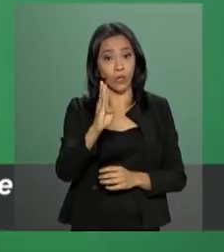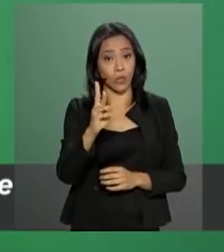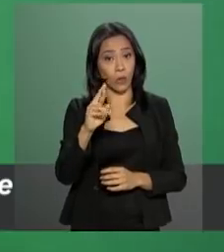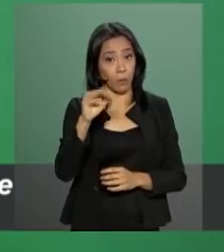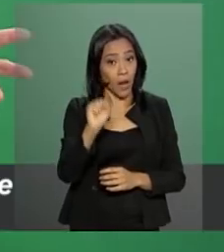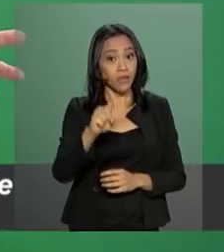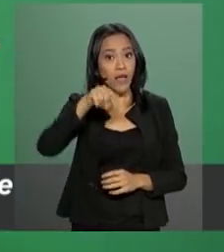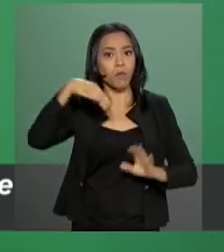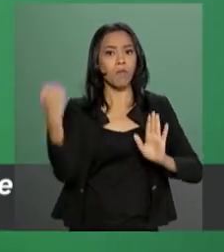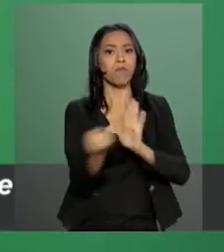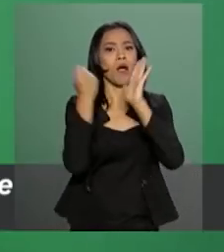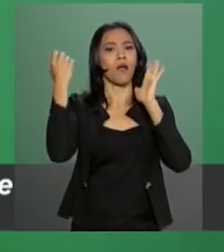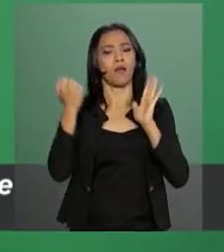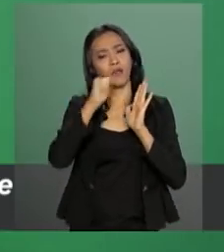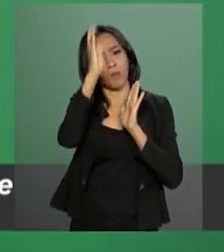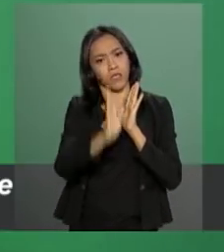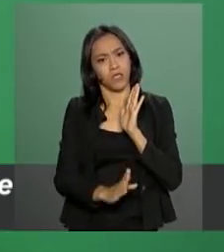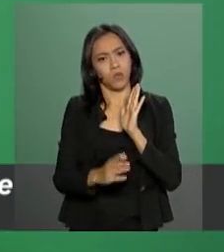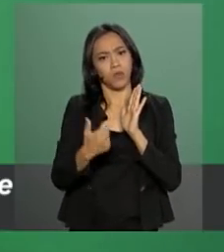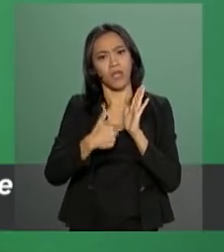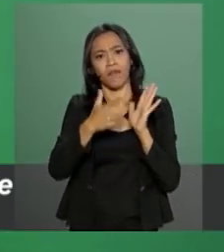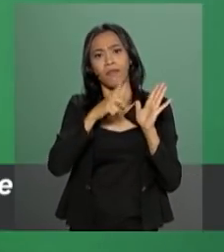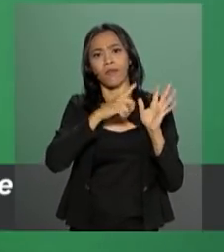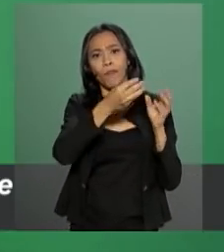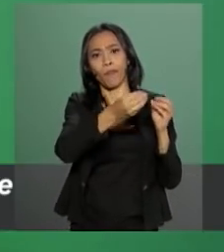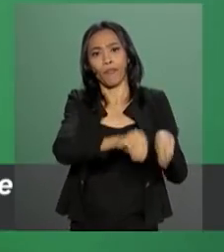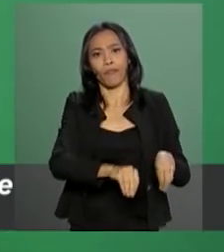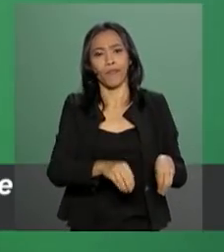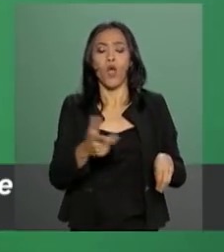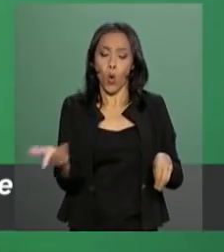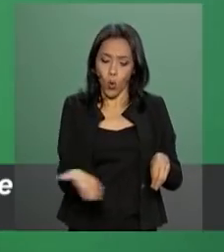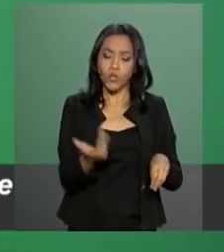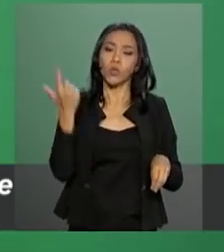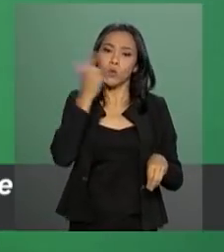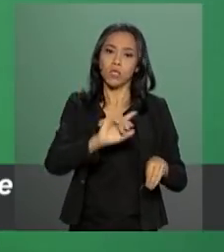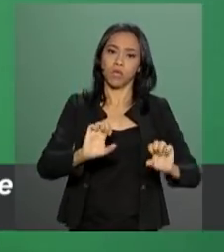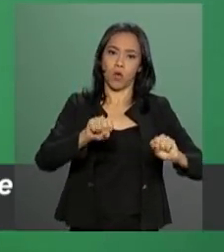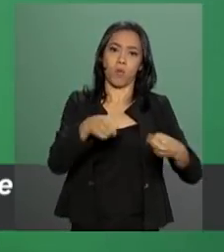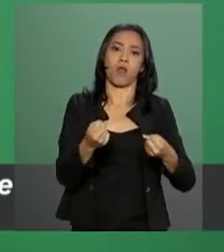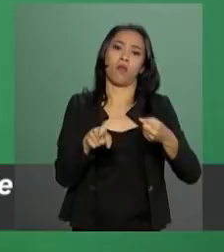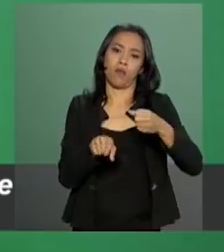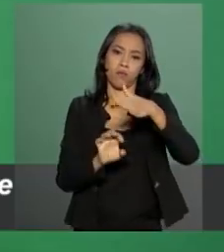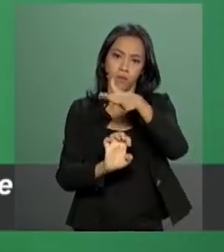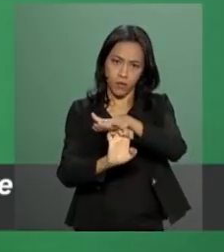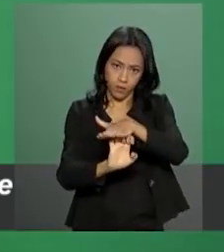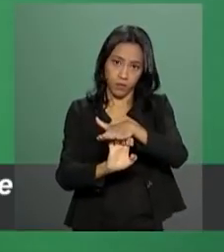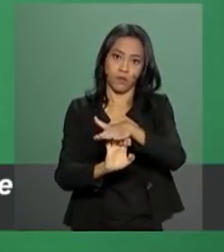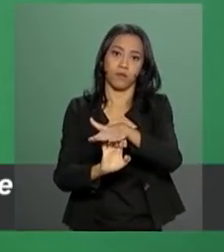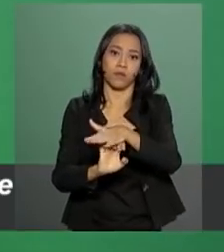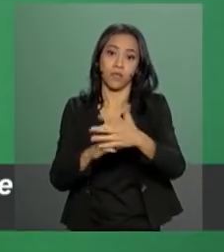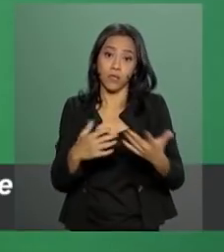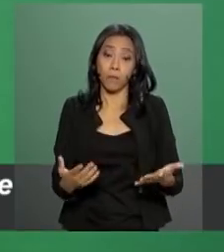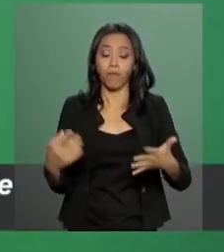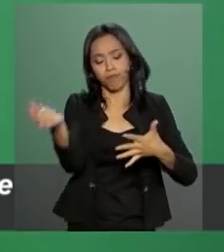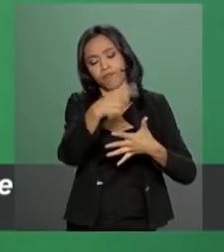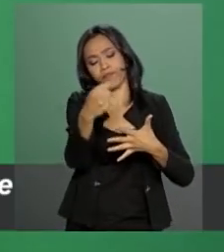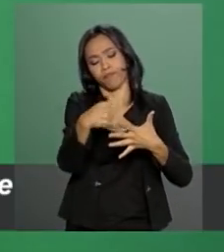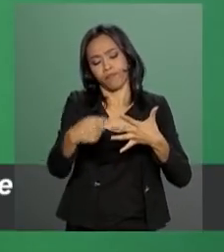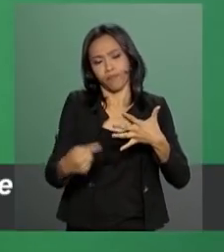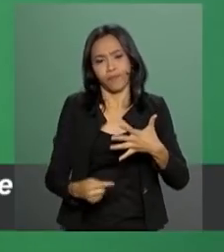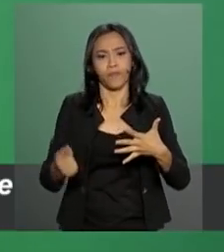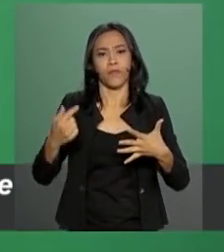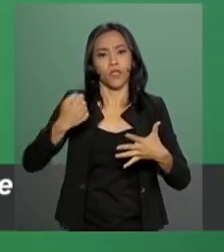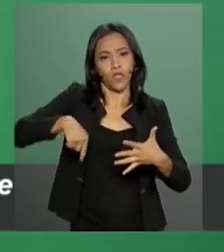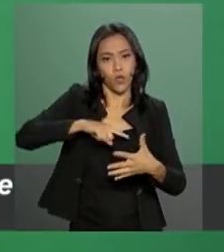nacionalidade nós conseguimos recuperada netão esta estas medidas todas que nós